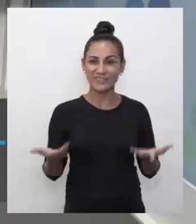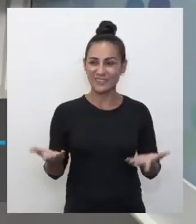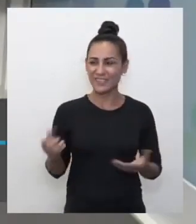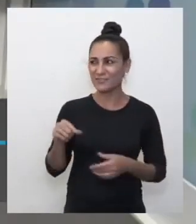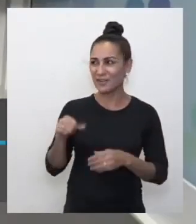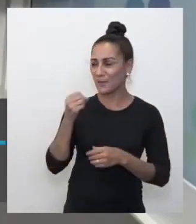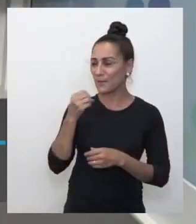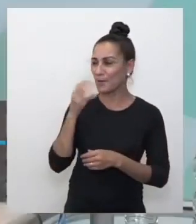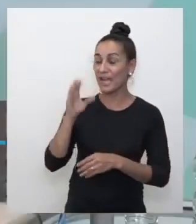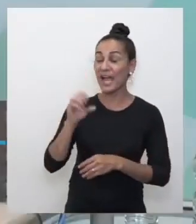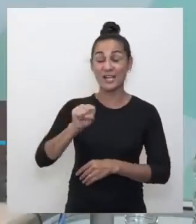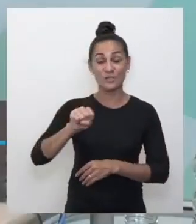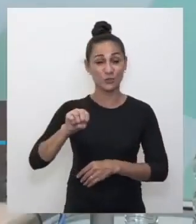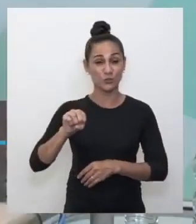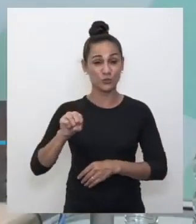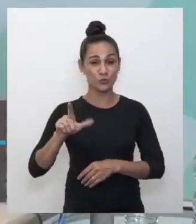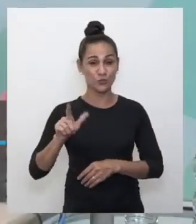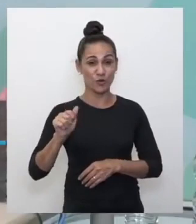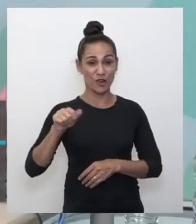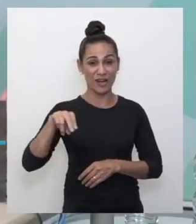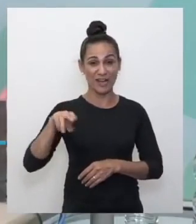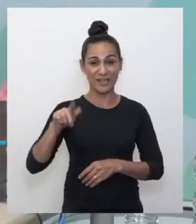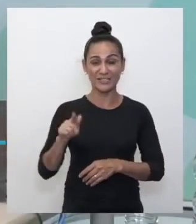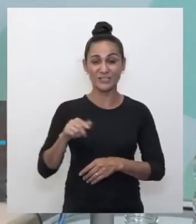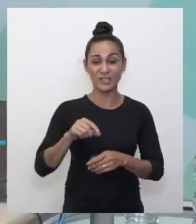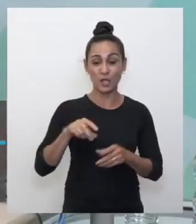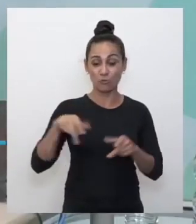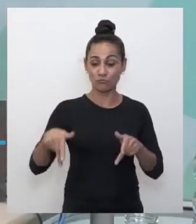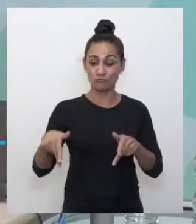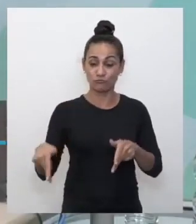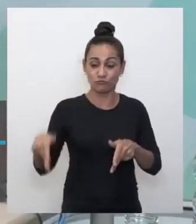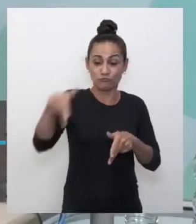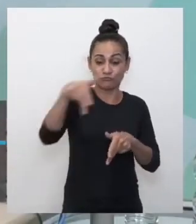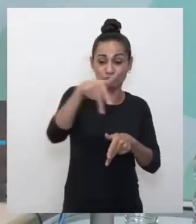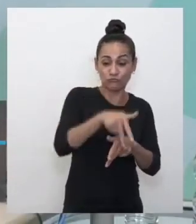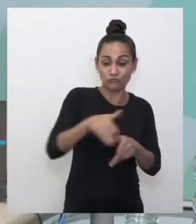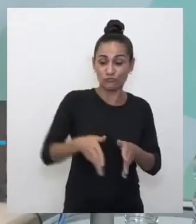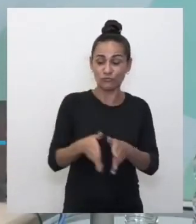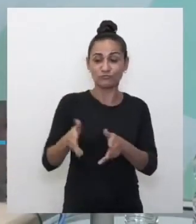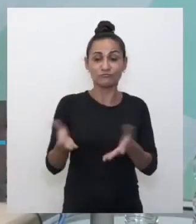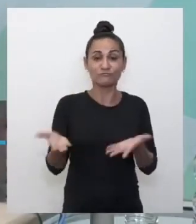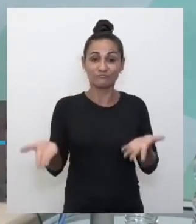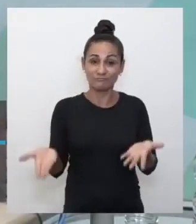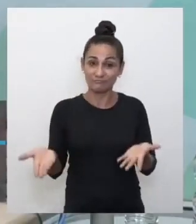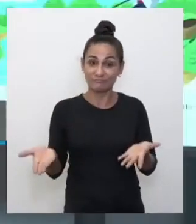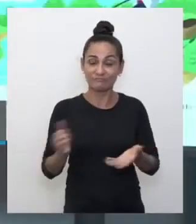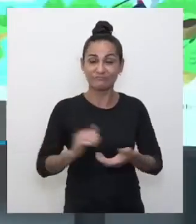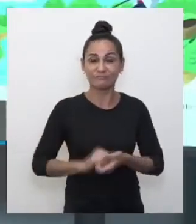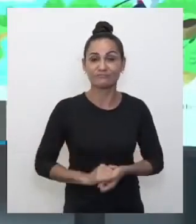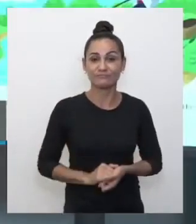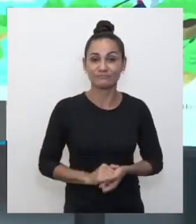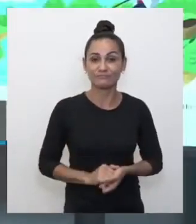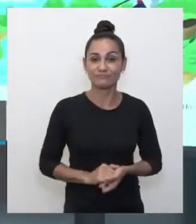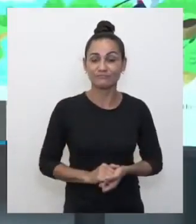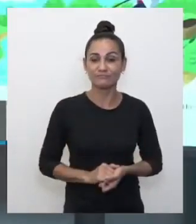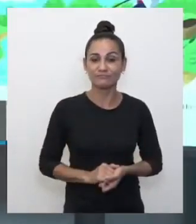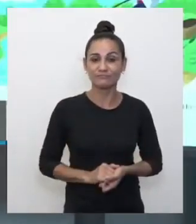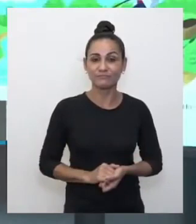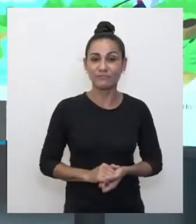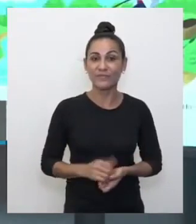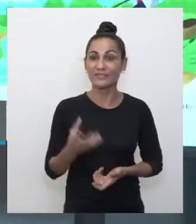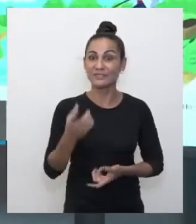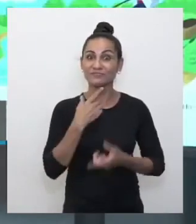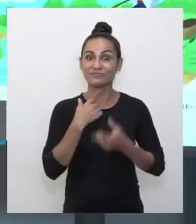tarde. Solange falou, o rapaz queria passar para o outro lado do rio. He wanted to go to the other side. He wanted to go to the other side. Então ele